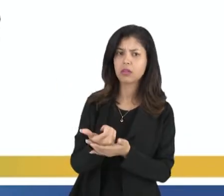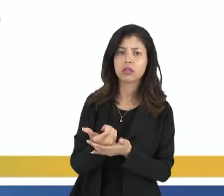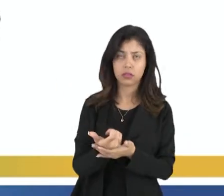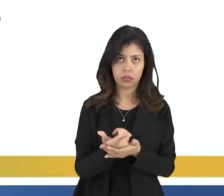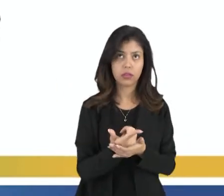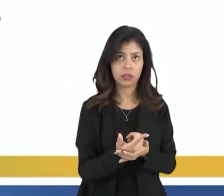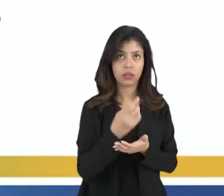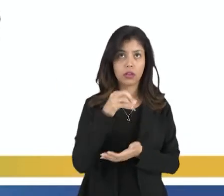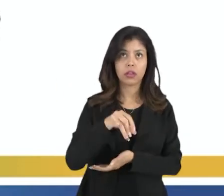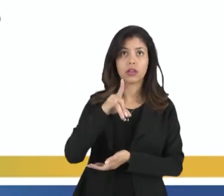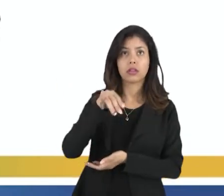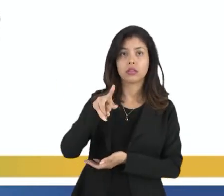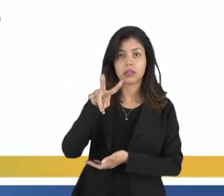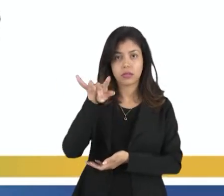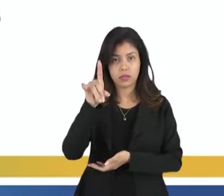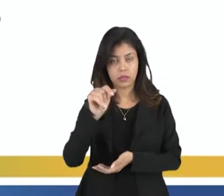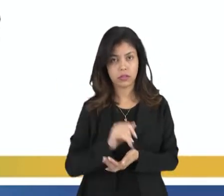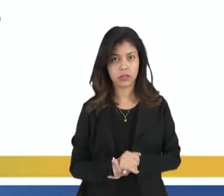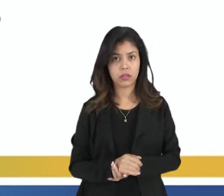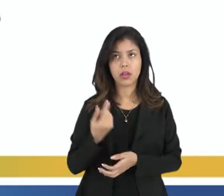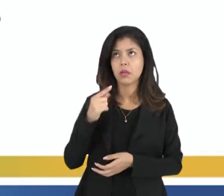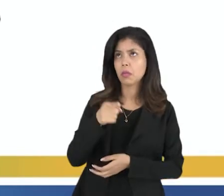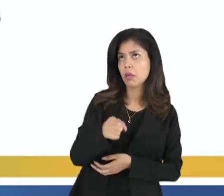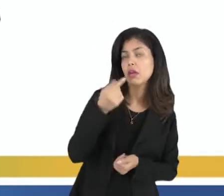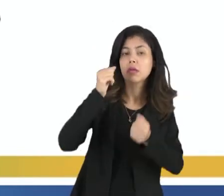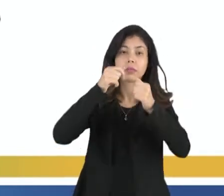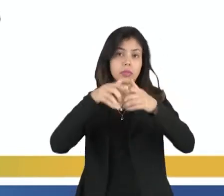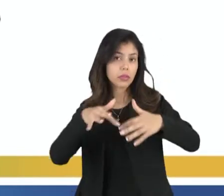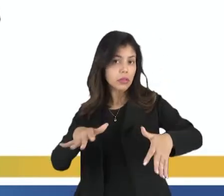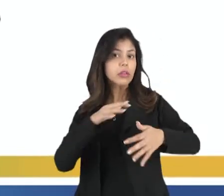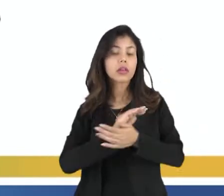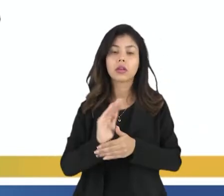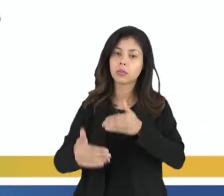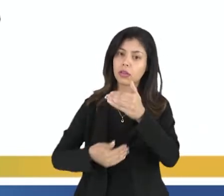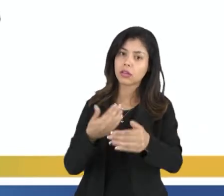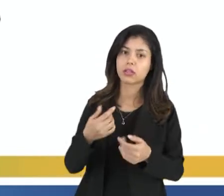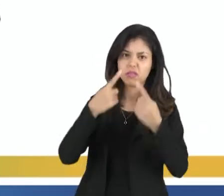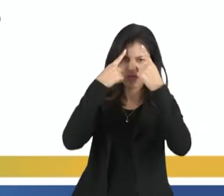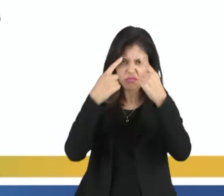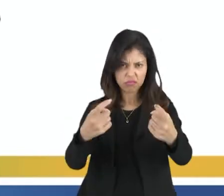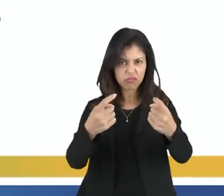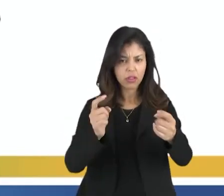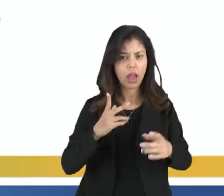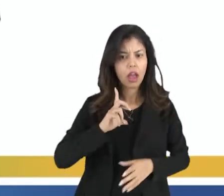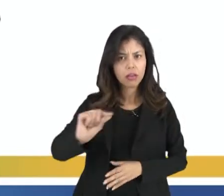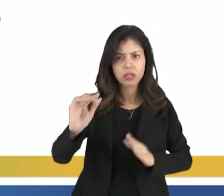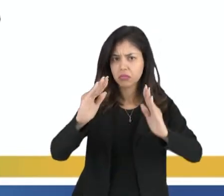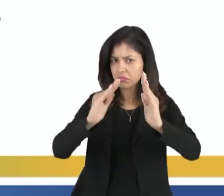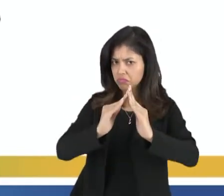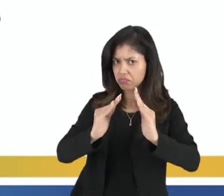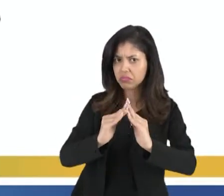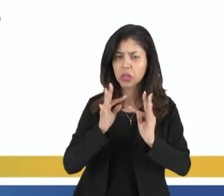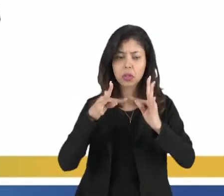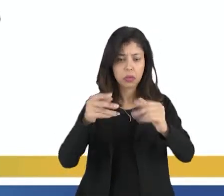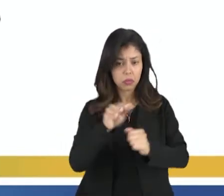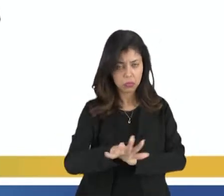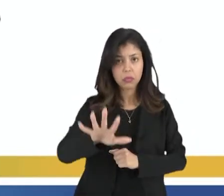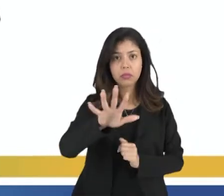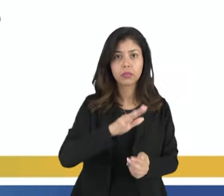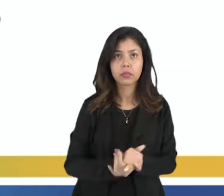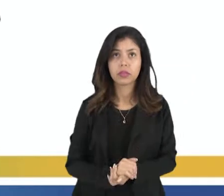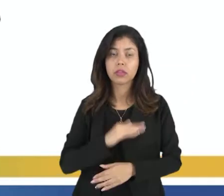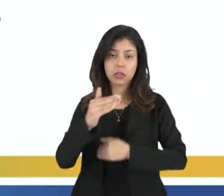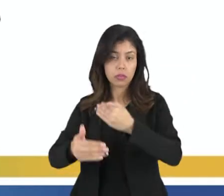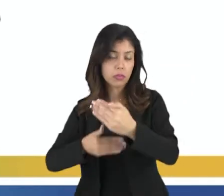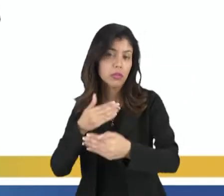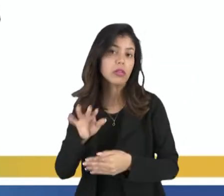suas dívidas, né? E ameaçando essa derrama que seria um processo muito violento, de invadir casas, né? Tudo mais. E